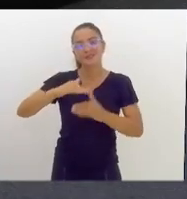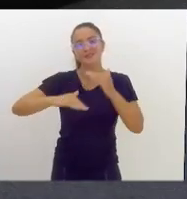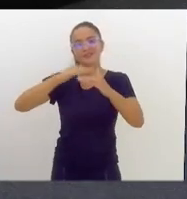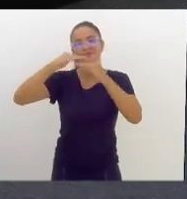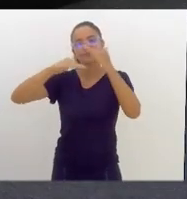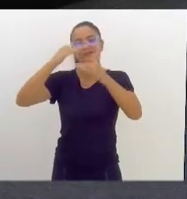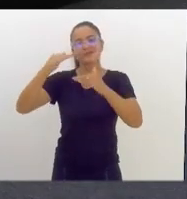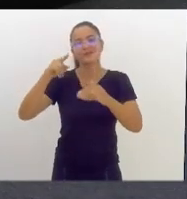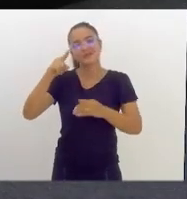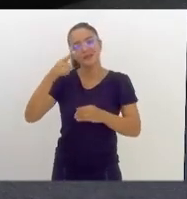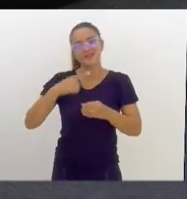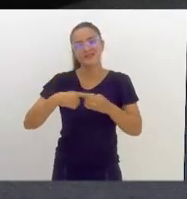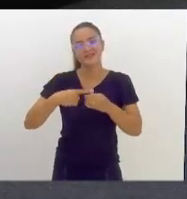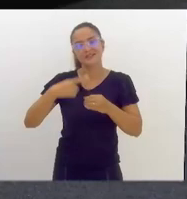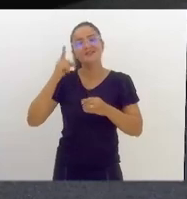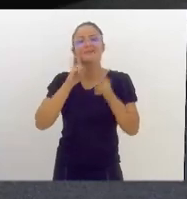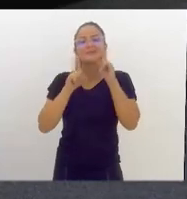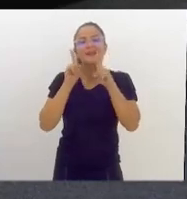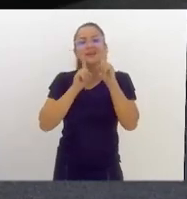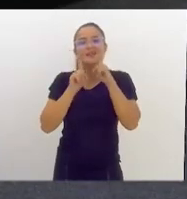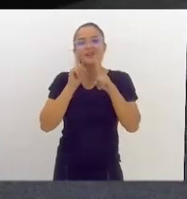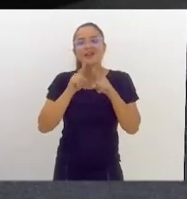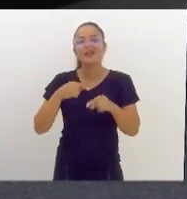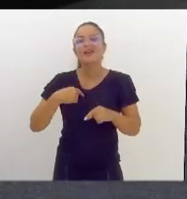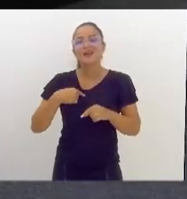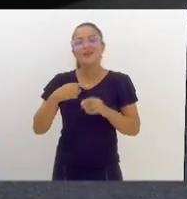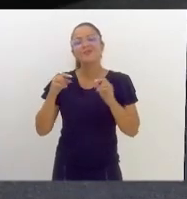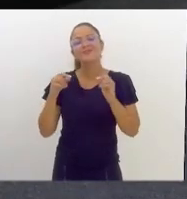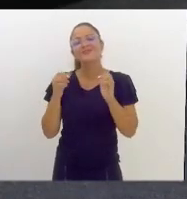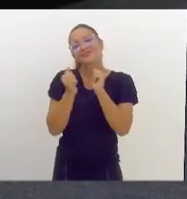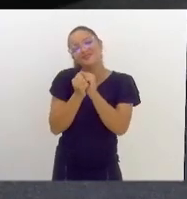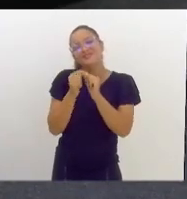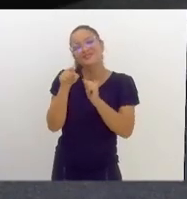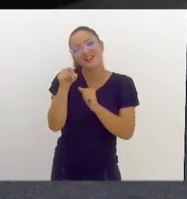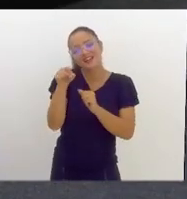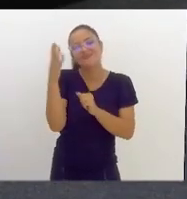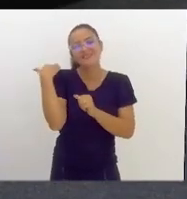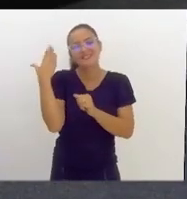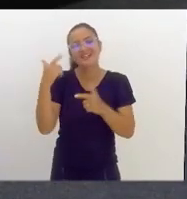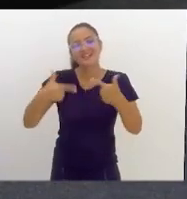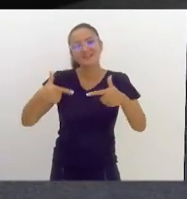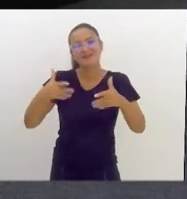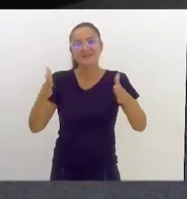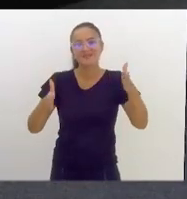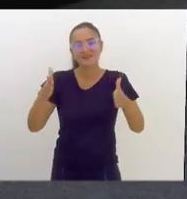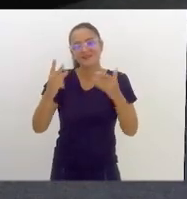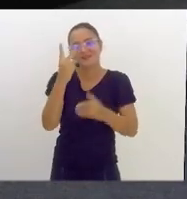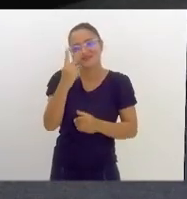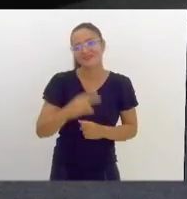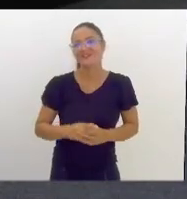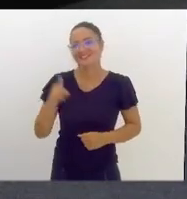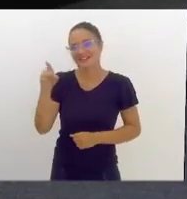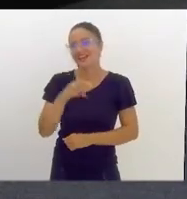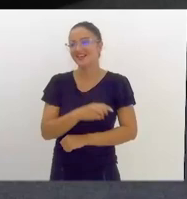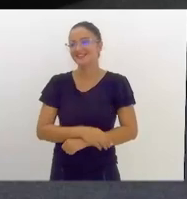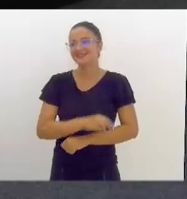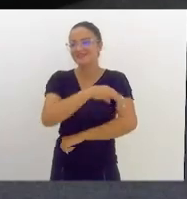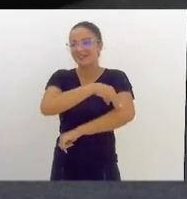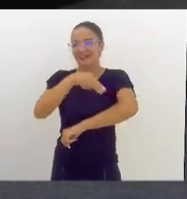cidade de Maricá. Eu tive o privilégio de ser vereador com ele por dois mandatos na cidade de Macaé. Seja muito